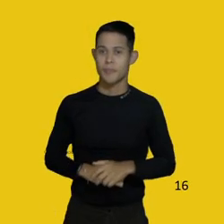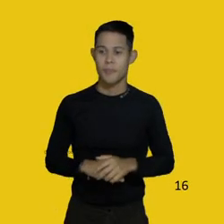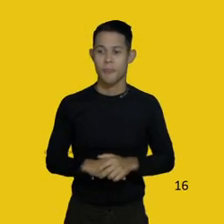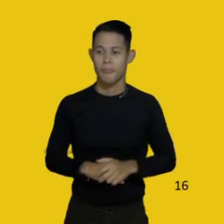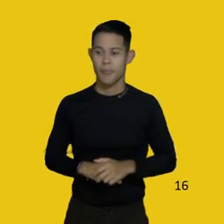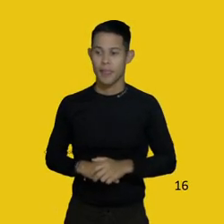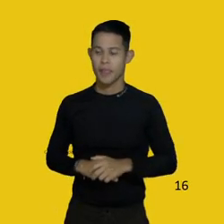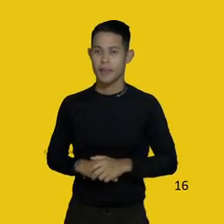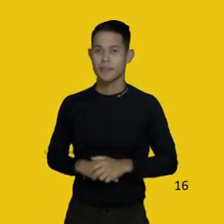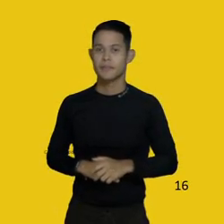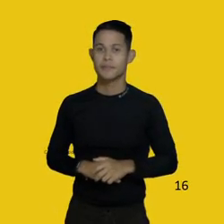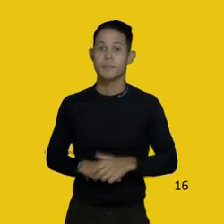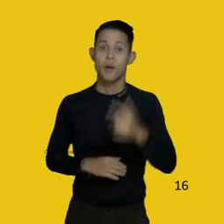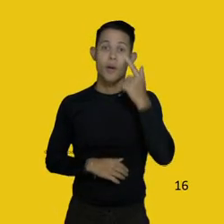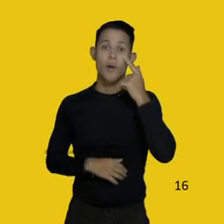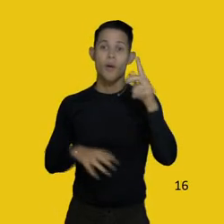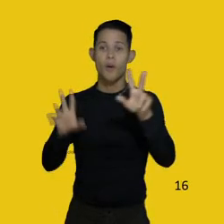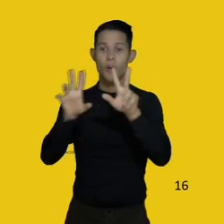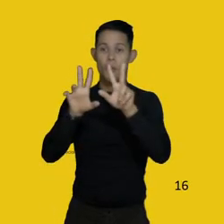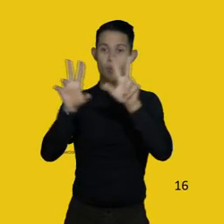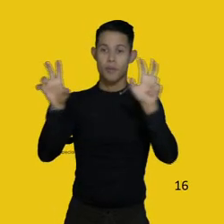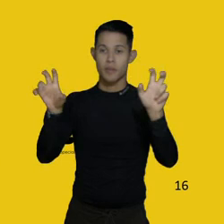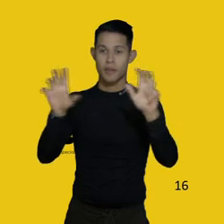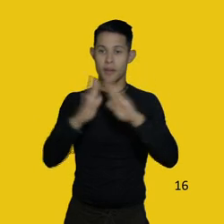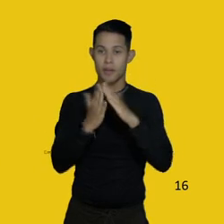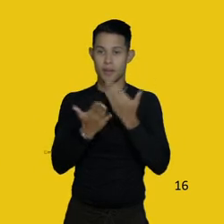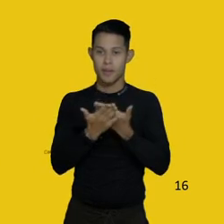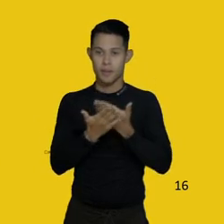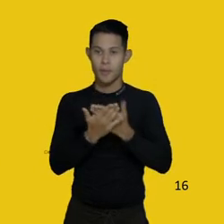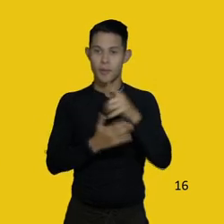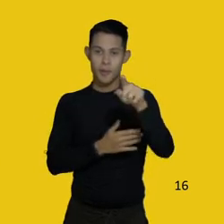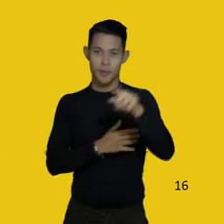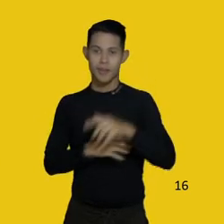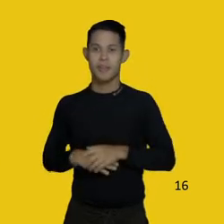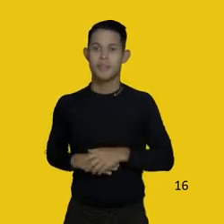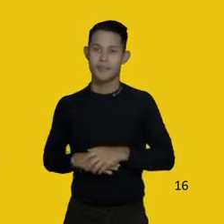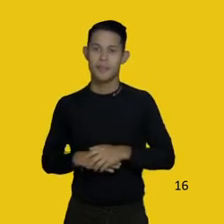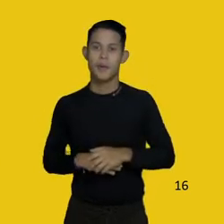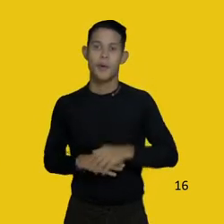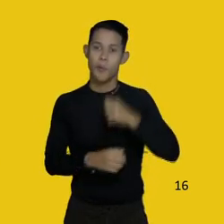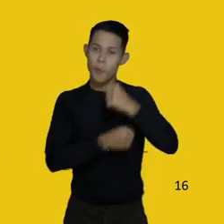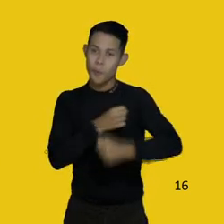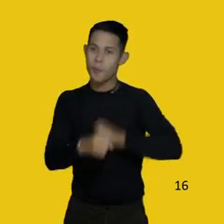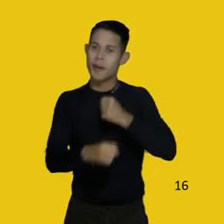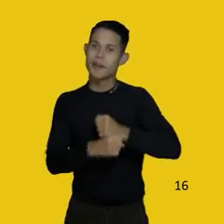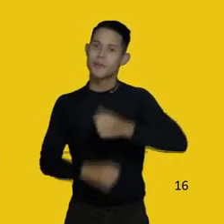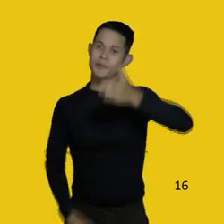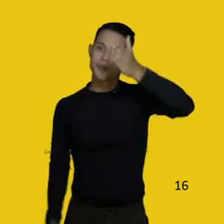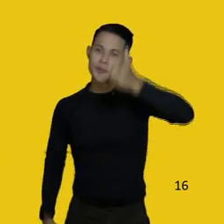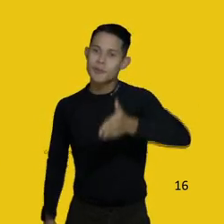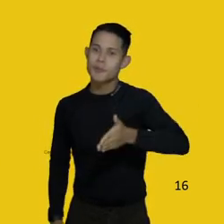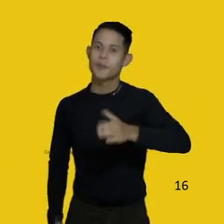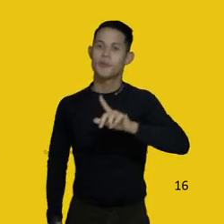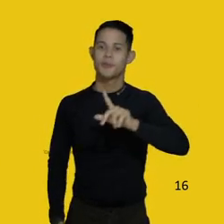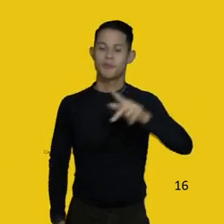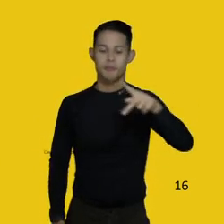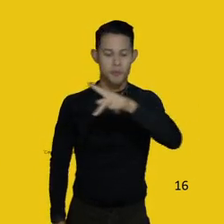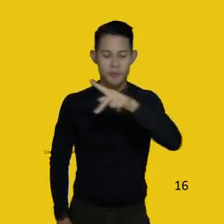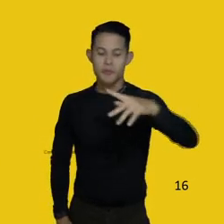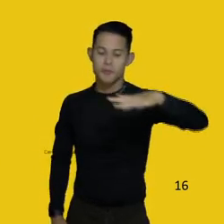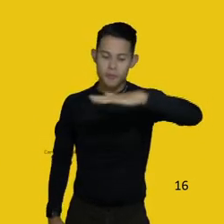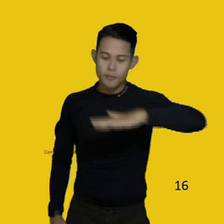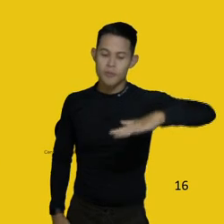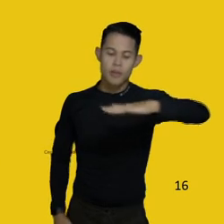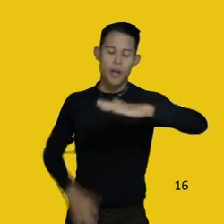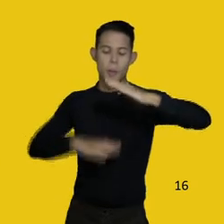que nossa né Inês a escola que todo ano ela faz todos os professores todos os